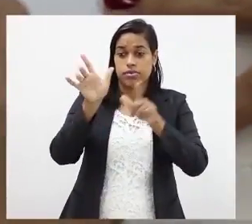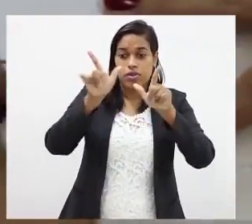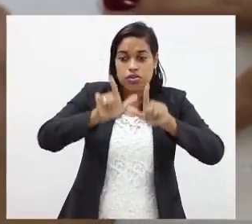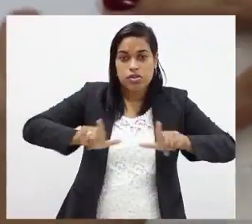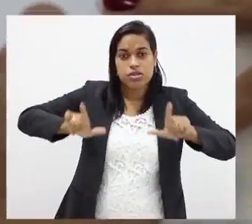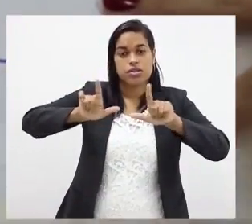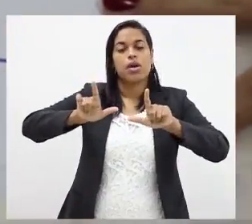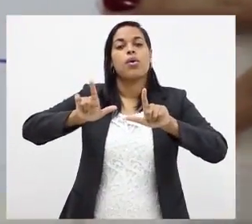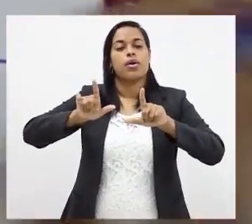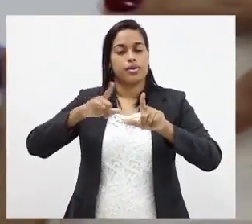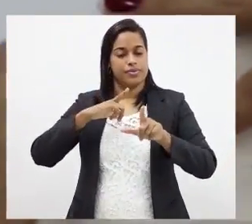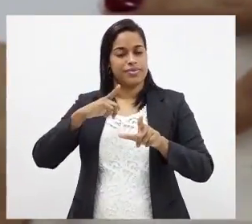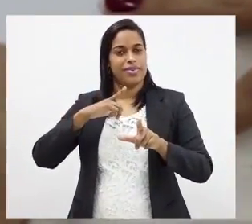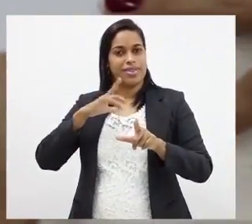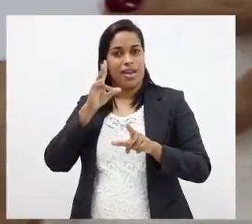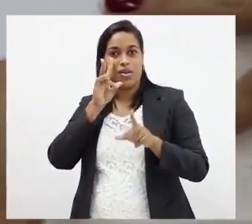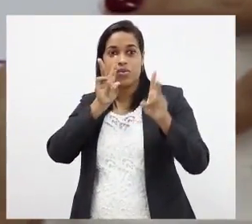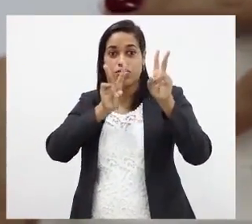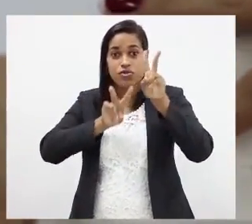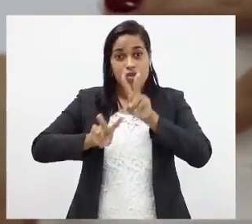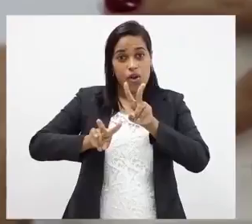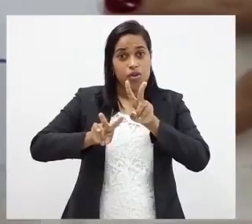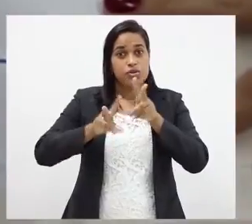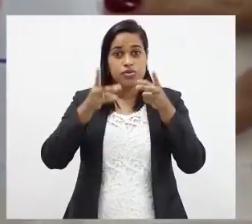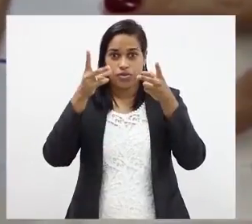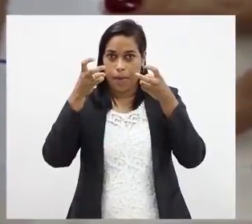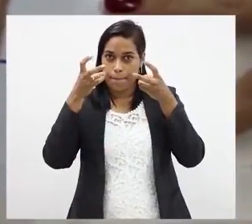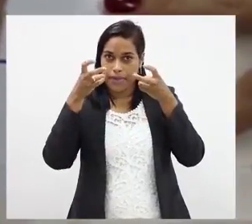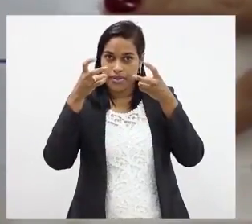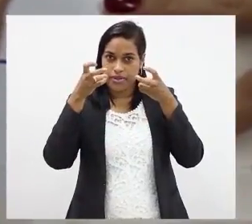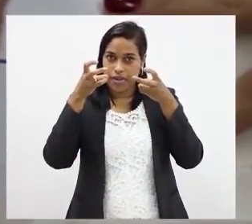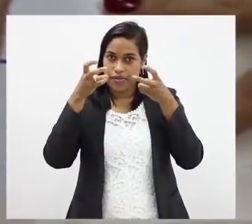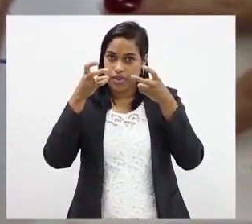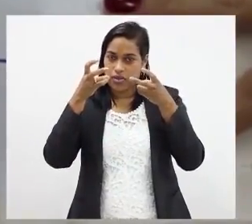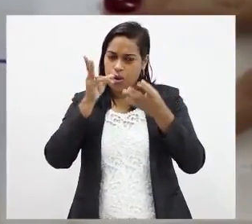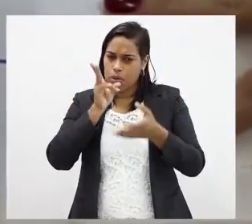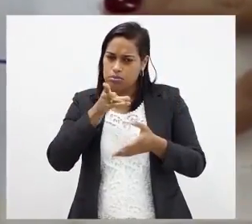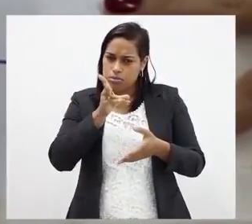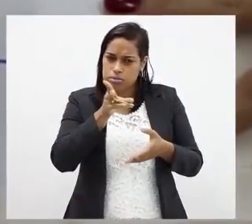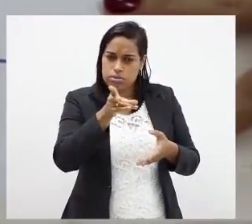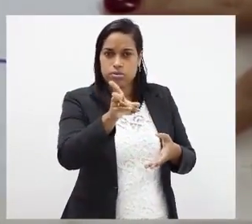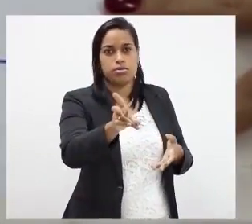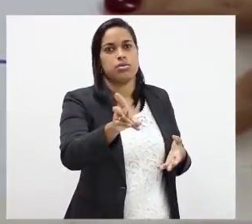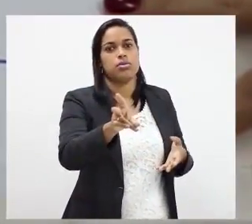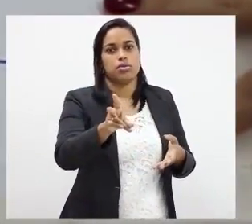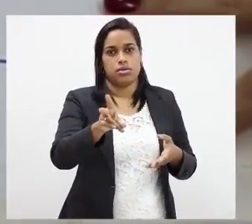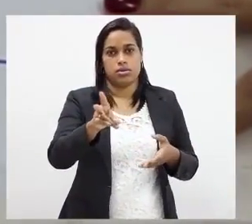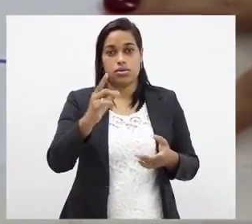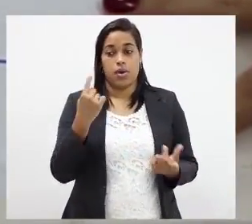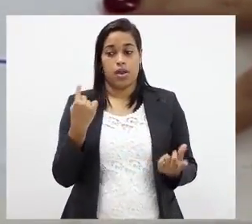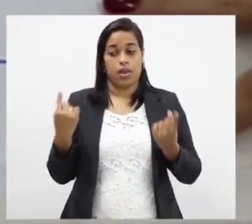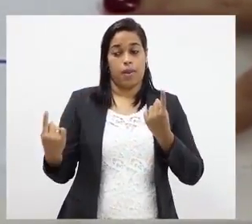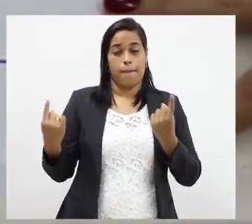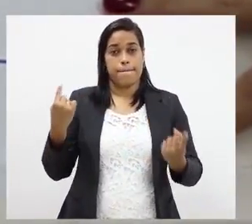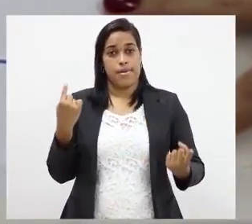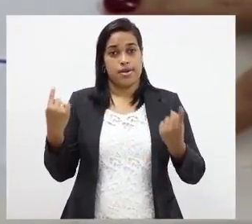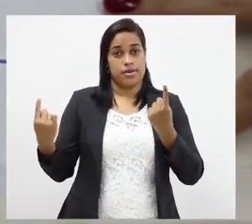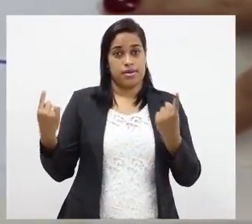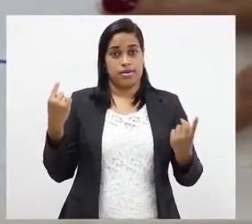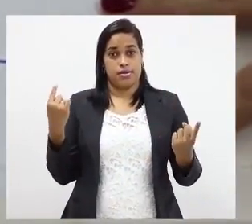observador aqui, tendendo a infinito. Portanto, as projetantes estão paralelas entre